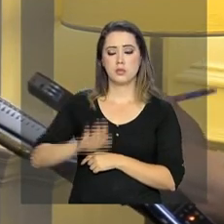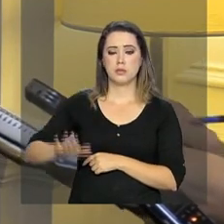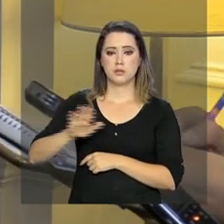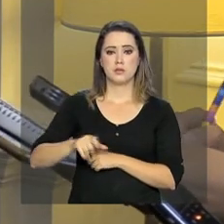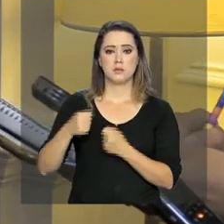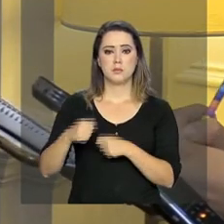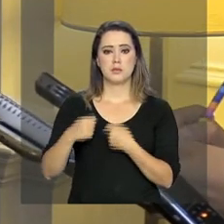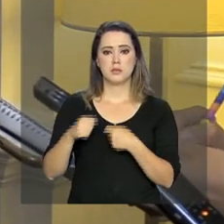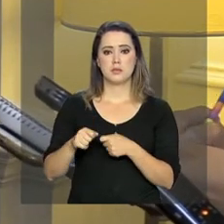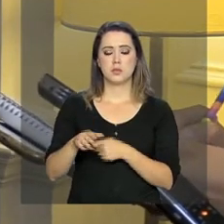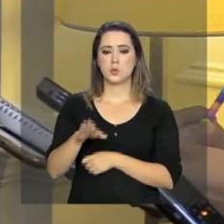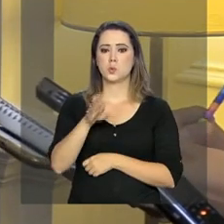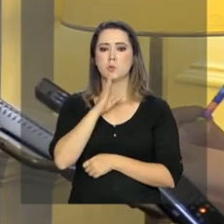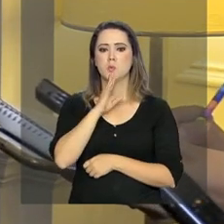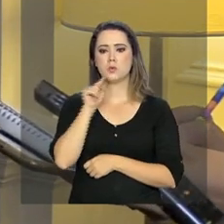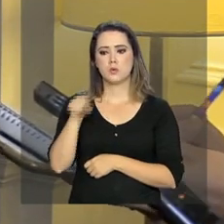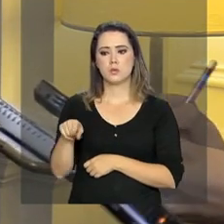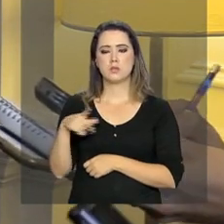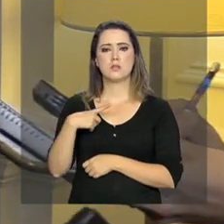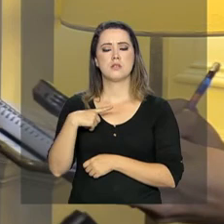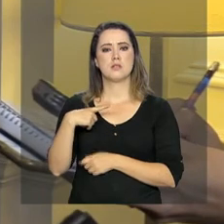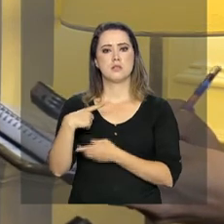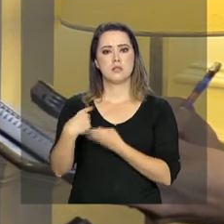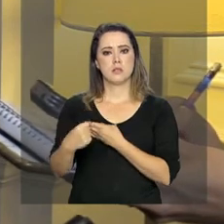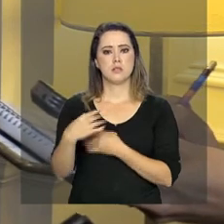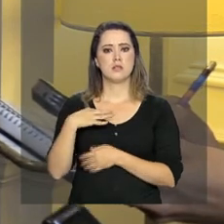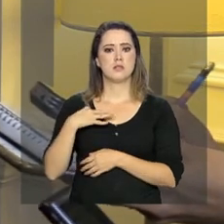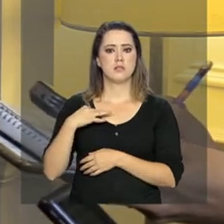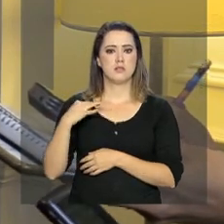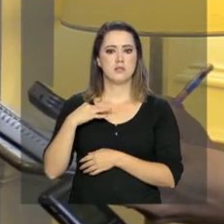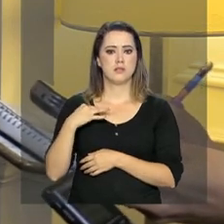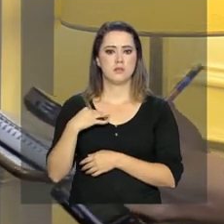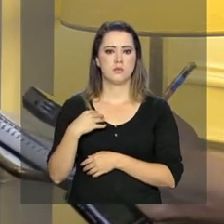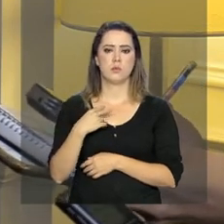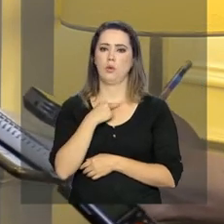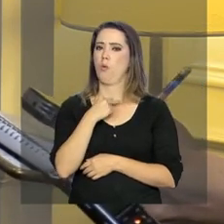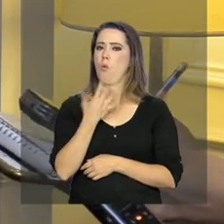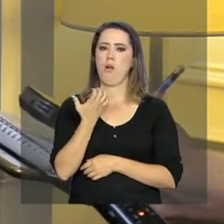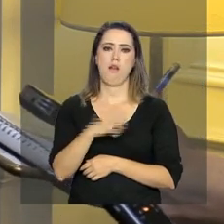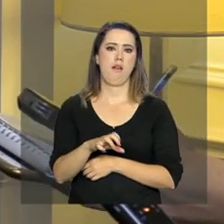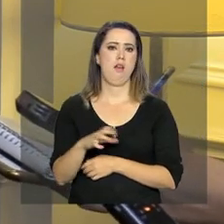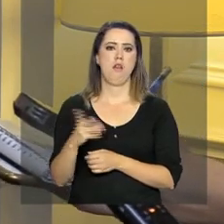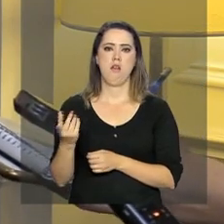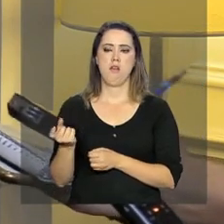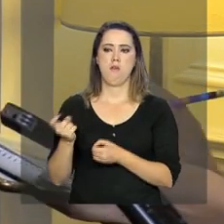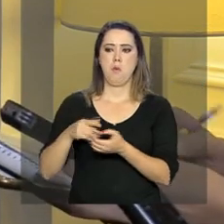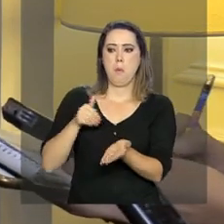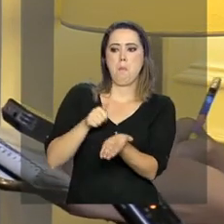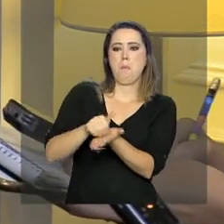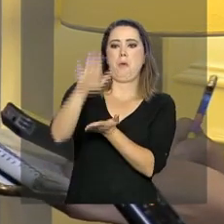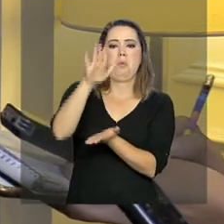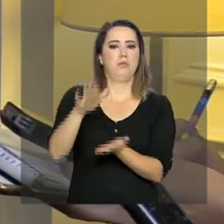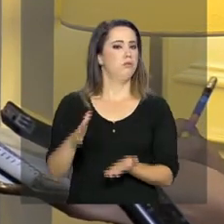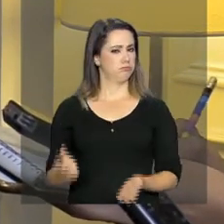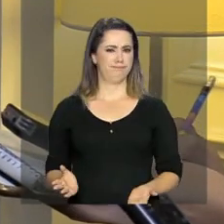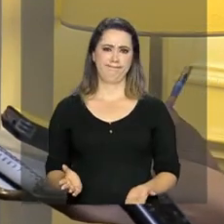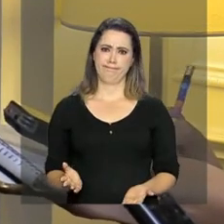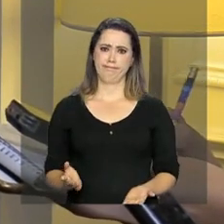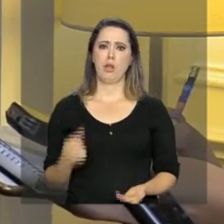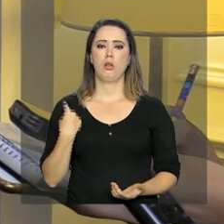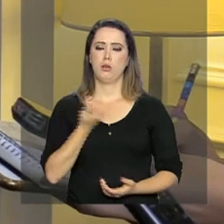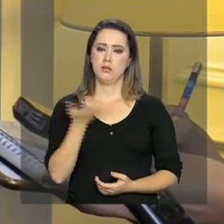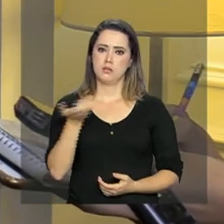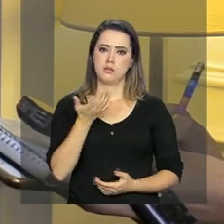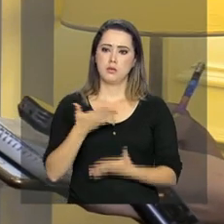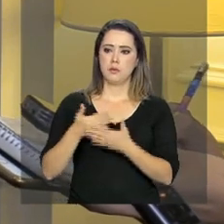que sair e ser reconhecido como uma saída voluntária e não como deportação é isso nós estamos analisando qual é o